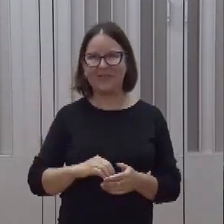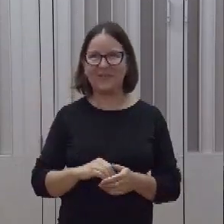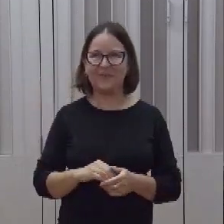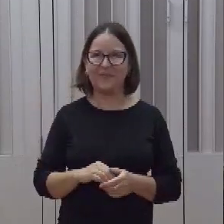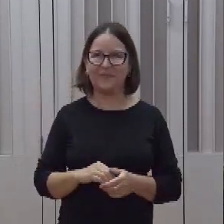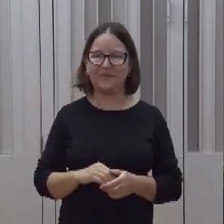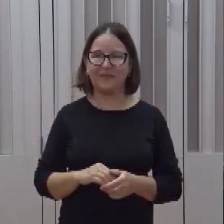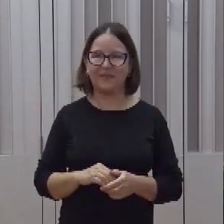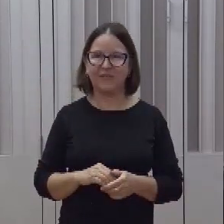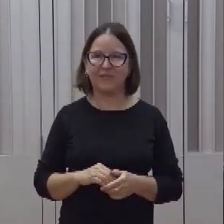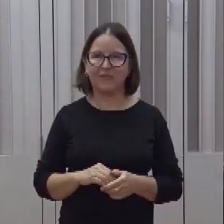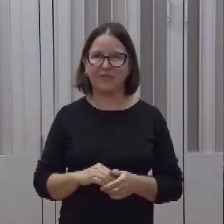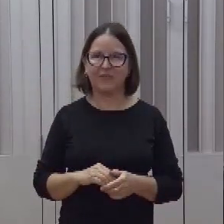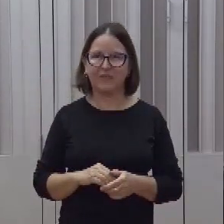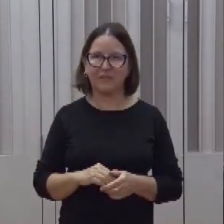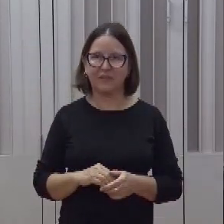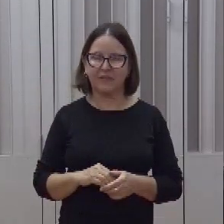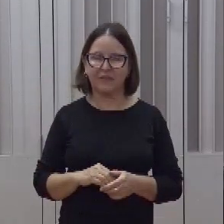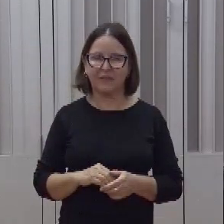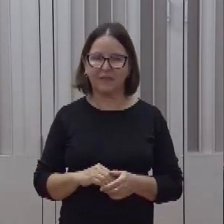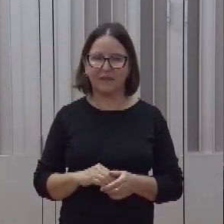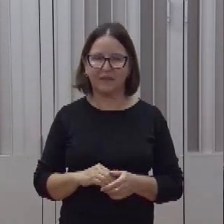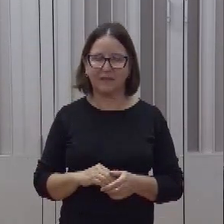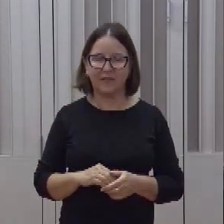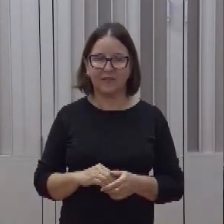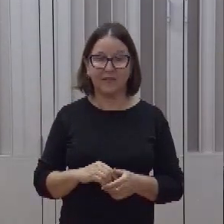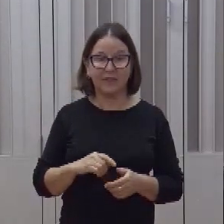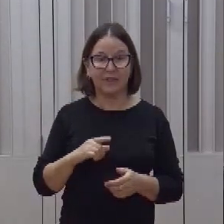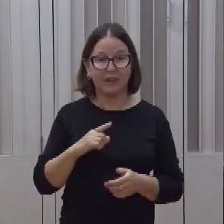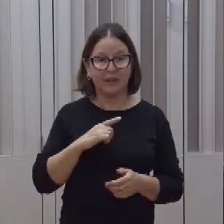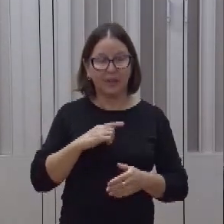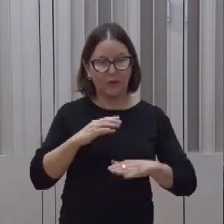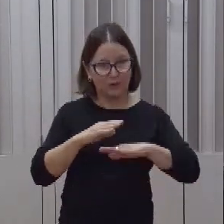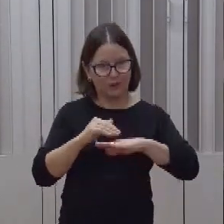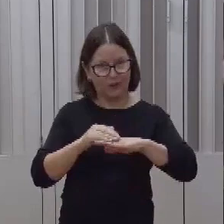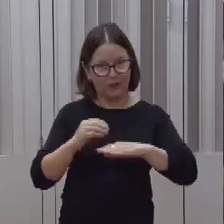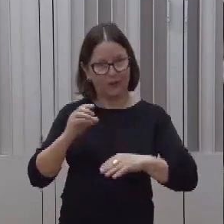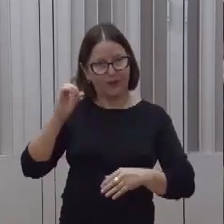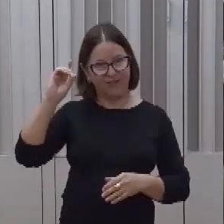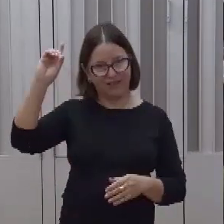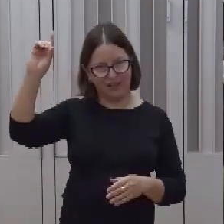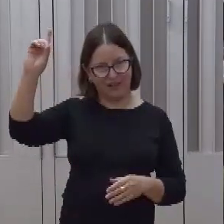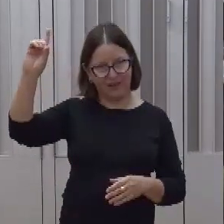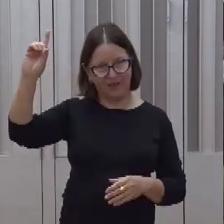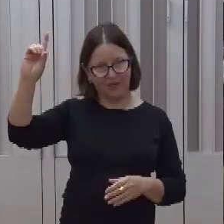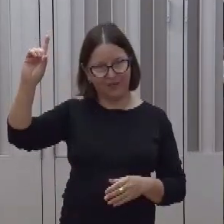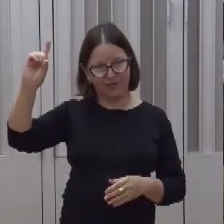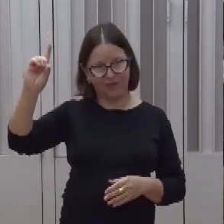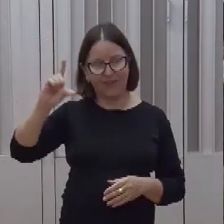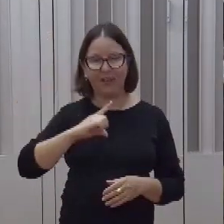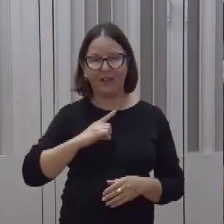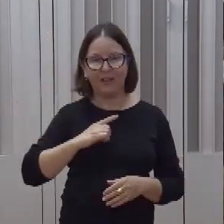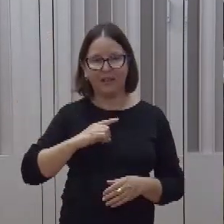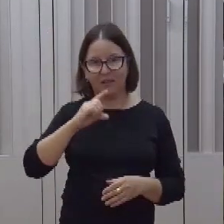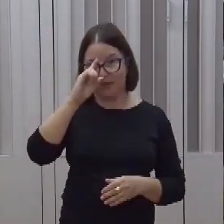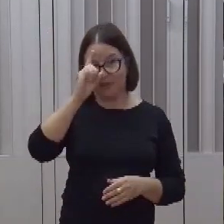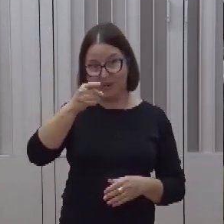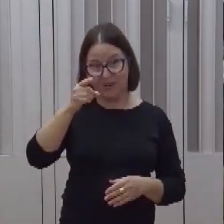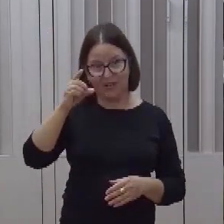Há um ato divino, há um chamado divino, há uma ordem divina, mas há